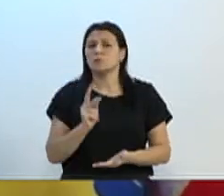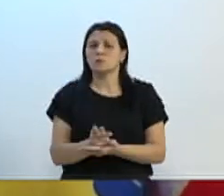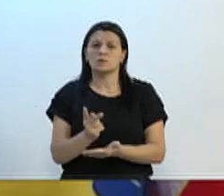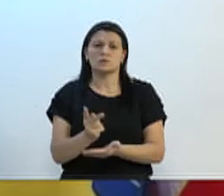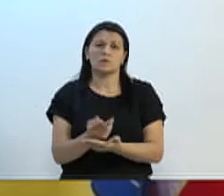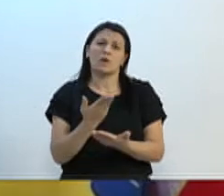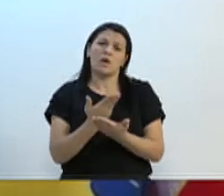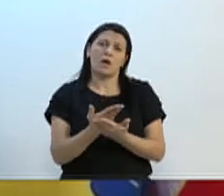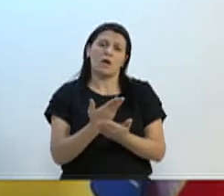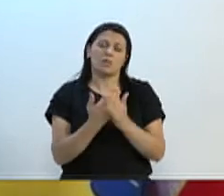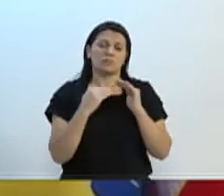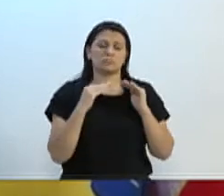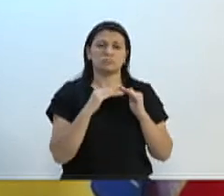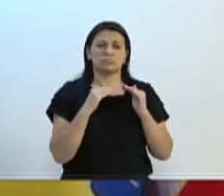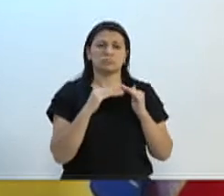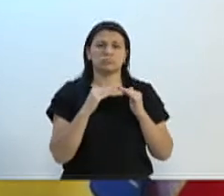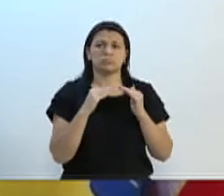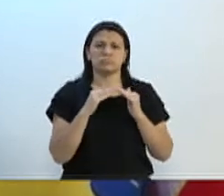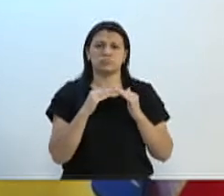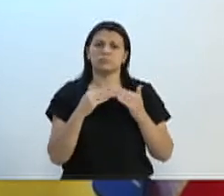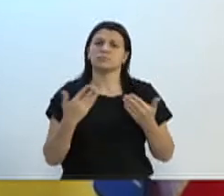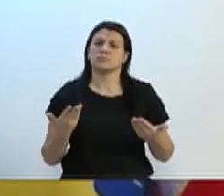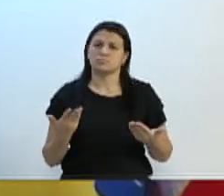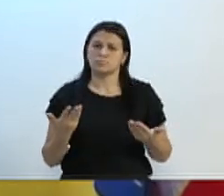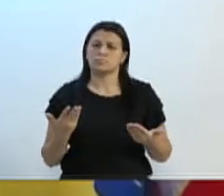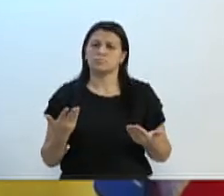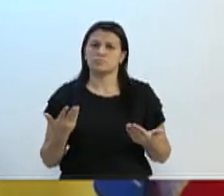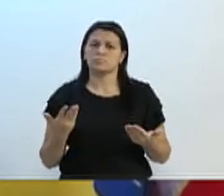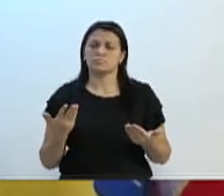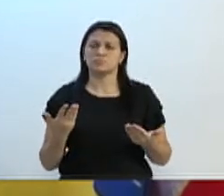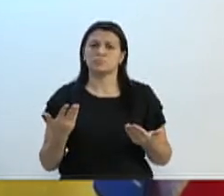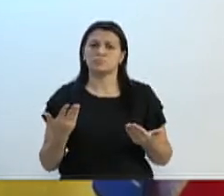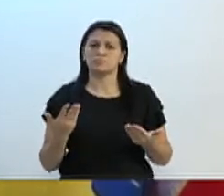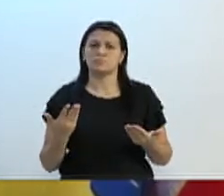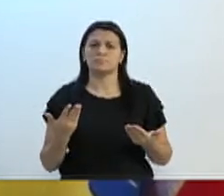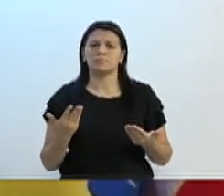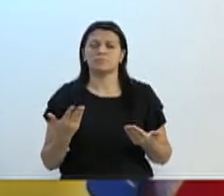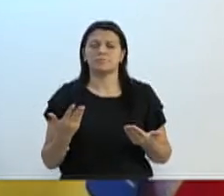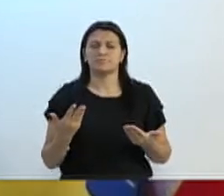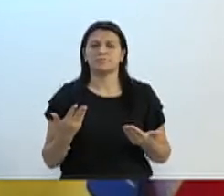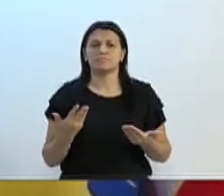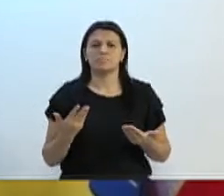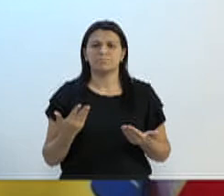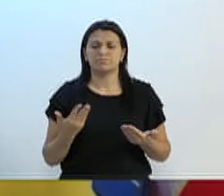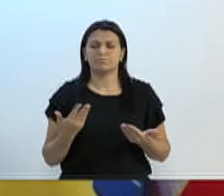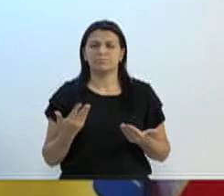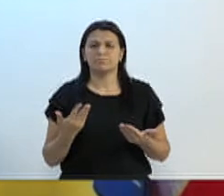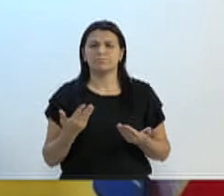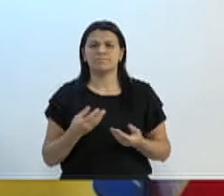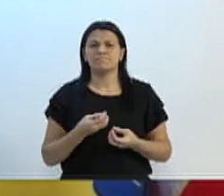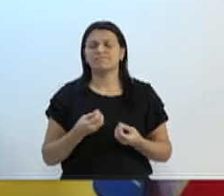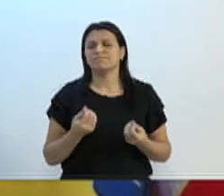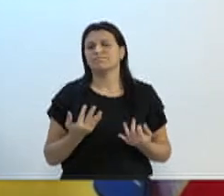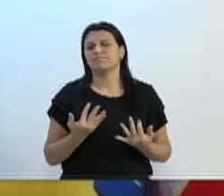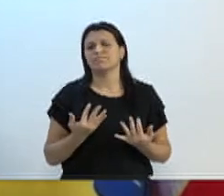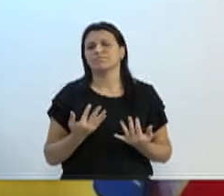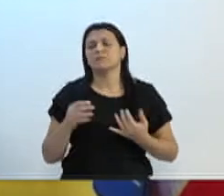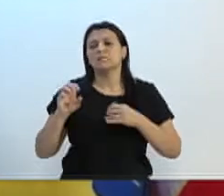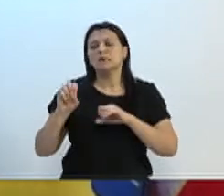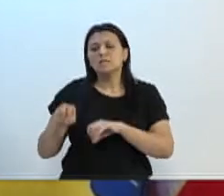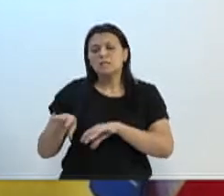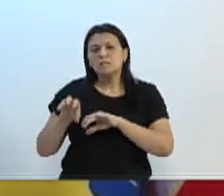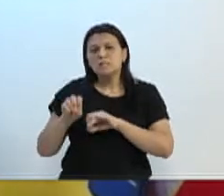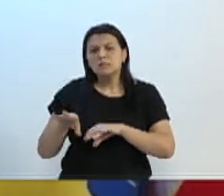não presenciais, enquanto perdurar as aulas não presenciais, ensino com as